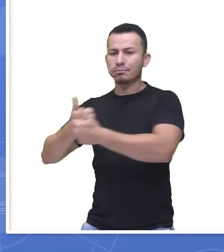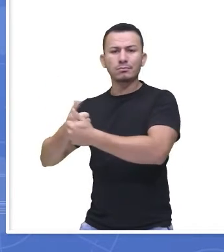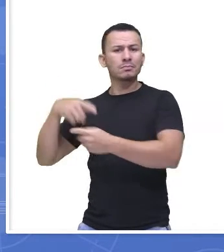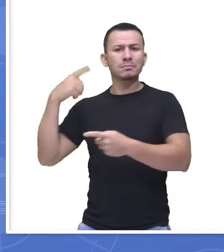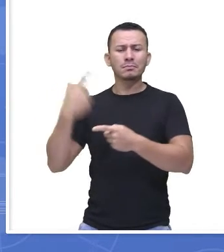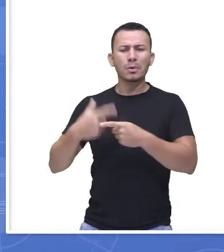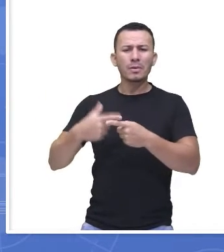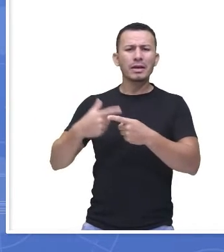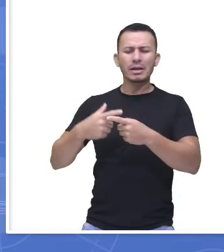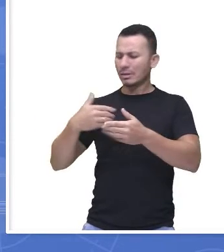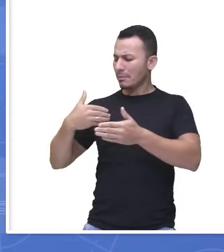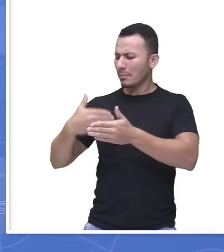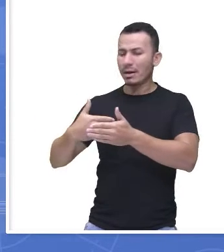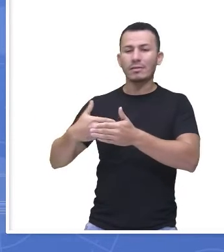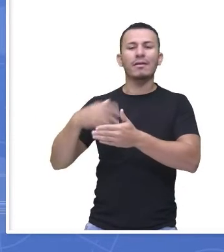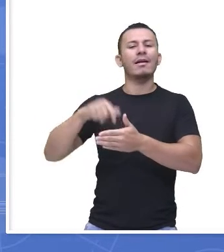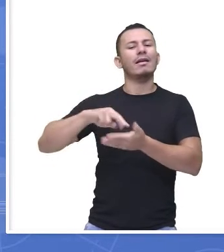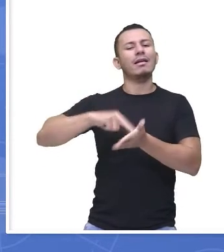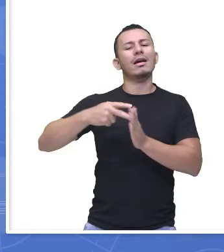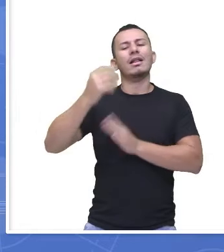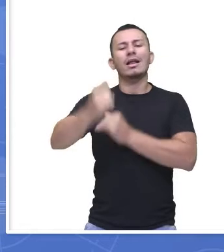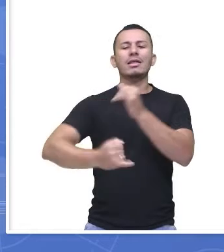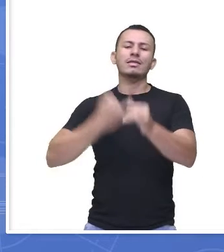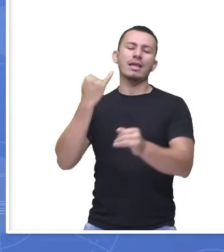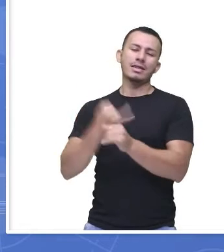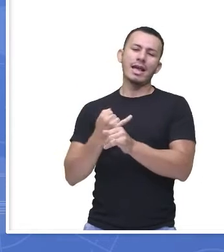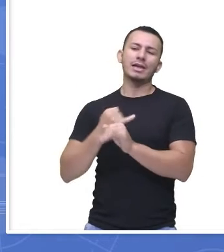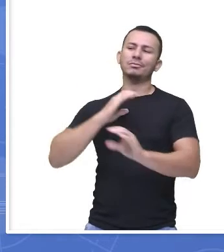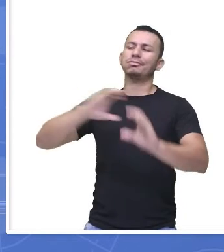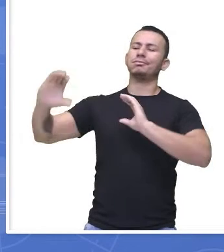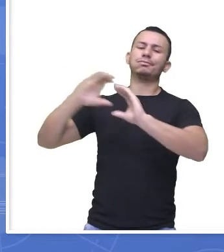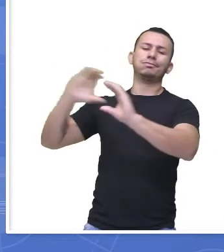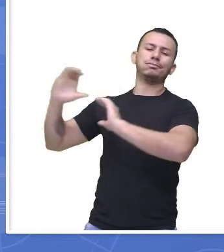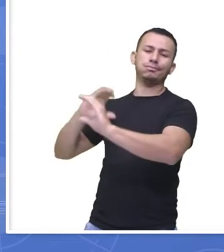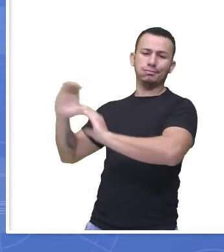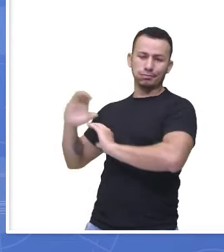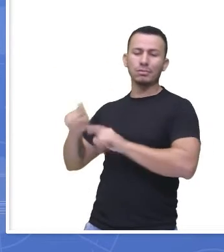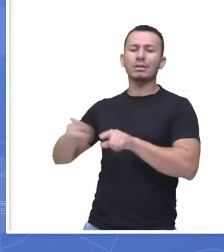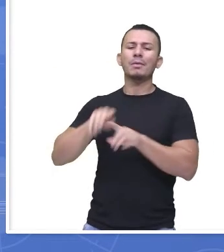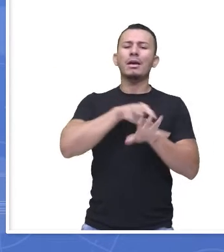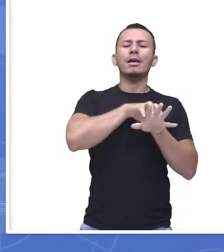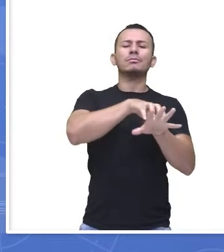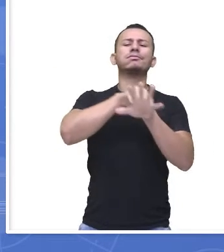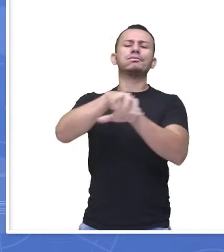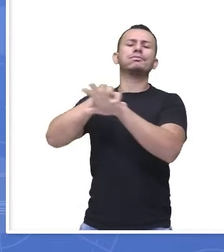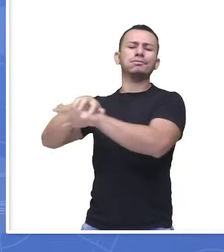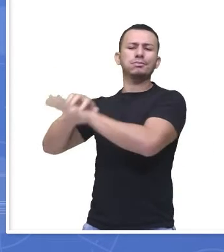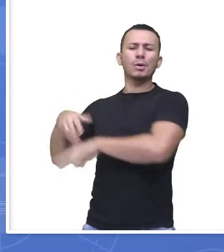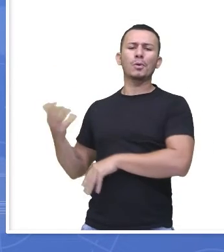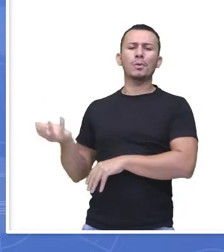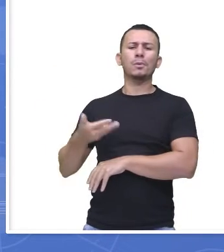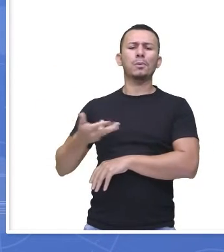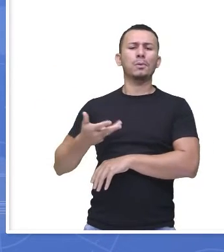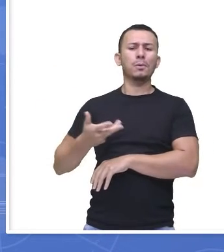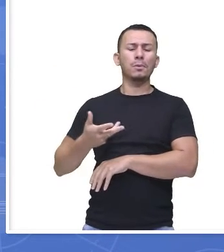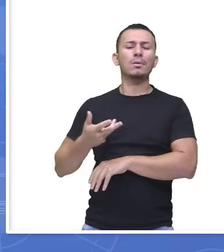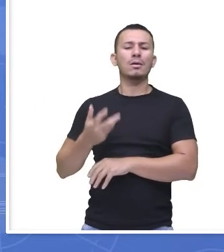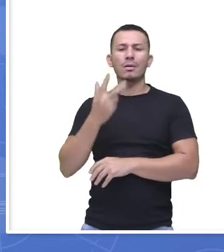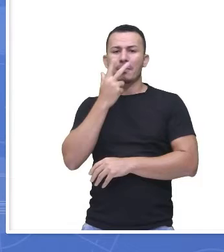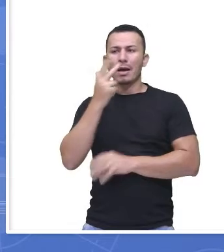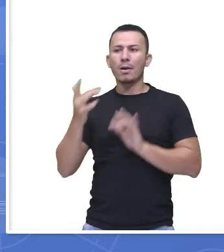interligou. O desenvolvimento dos transportes, a velocidade em que os transportes se dão, também a gente fica mais